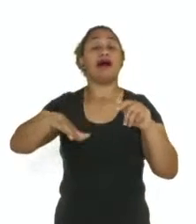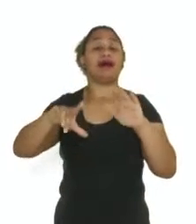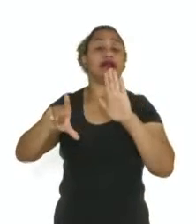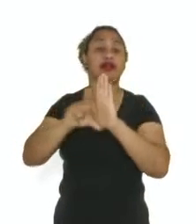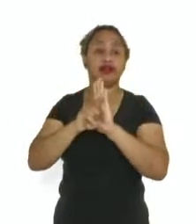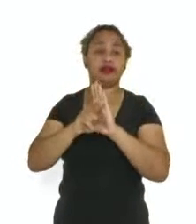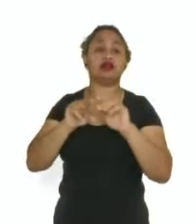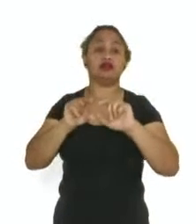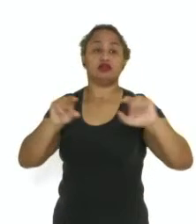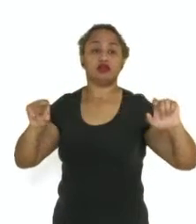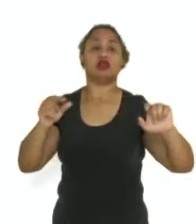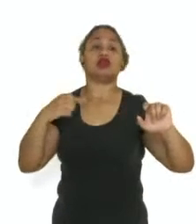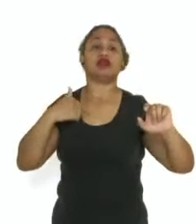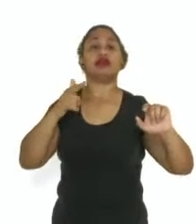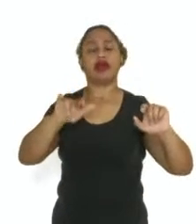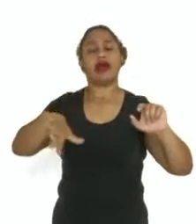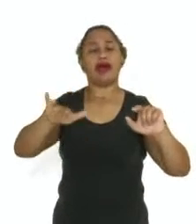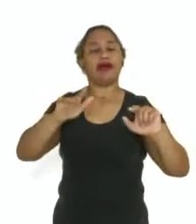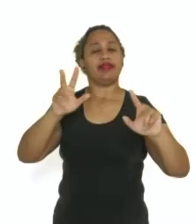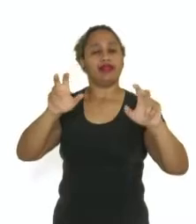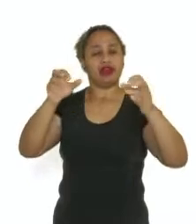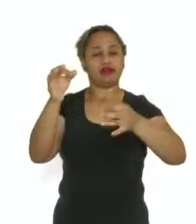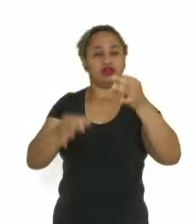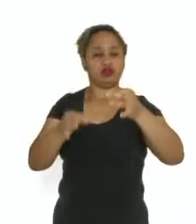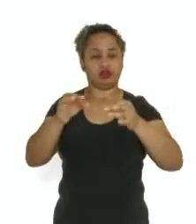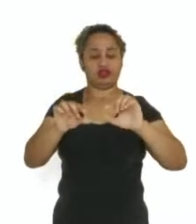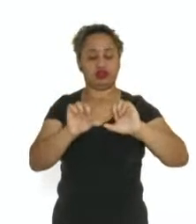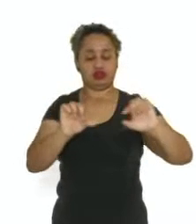jurídicos. Daí sim nós temos o número da lei,